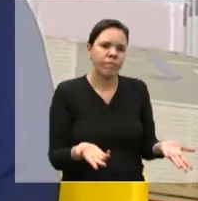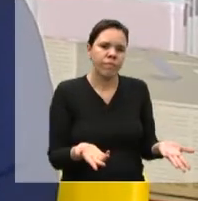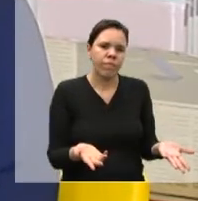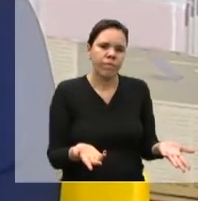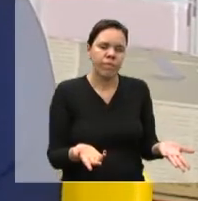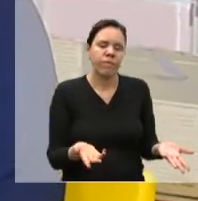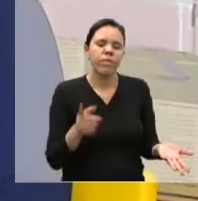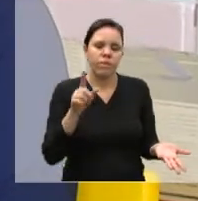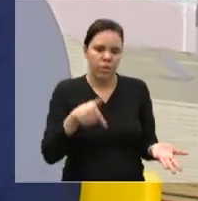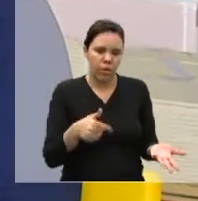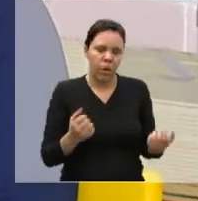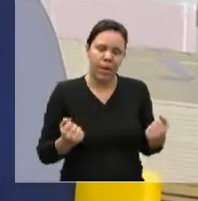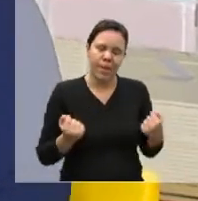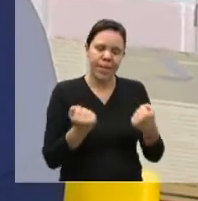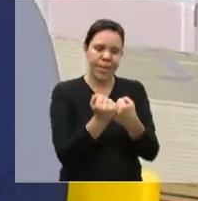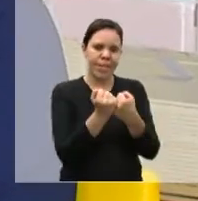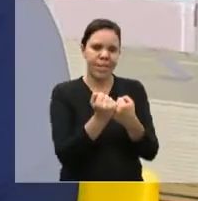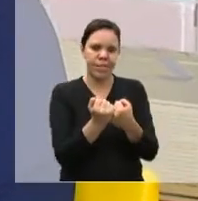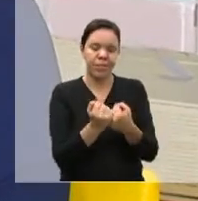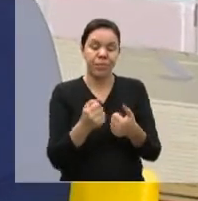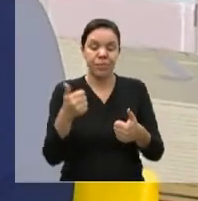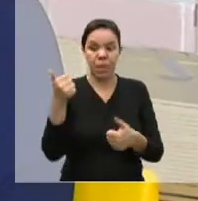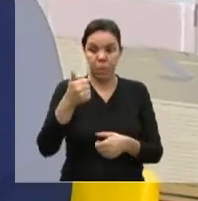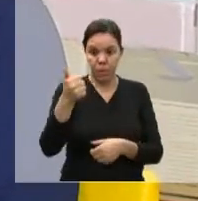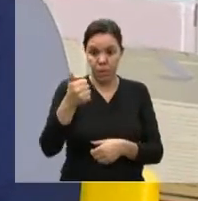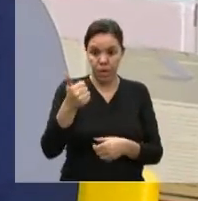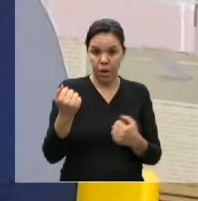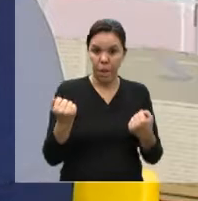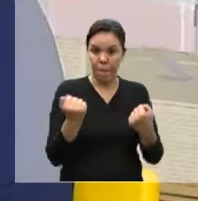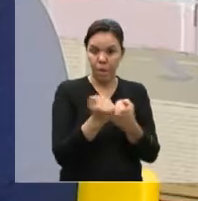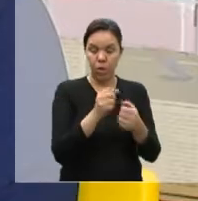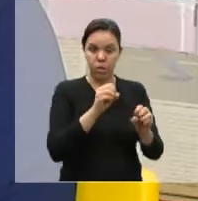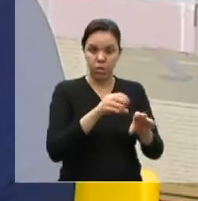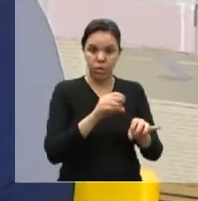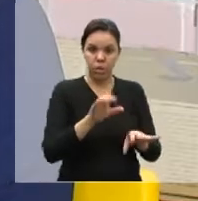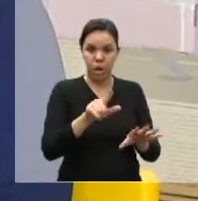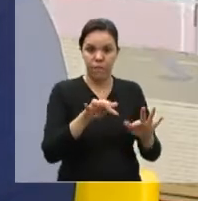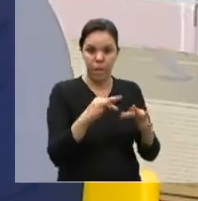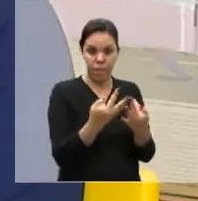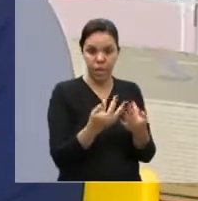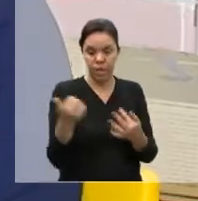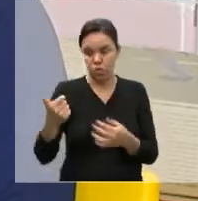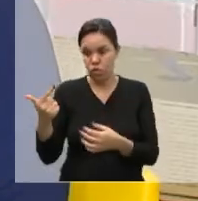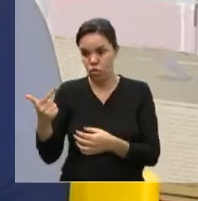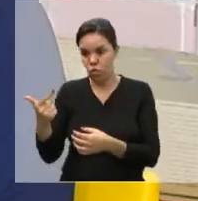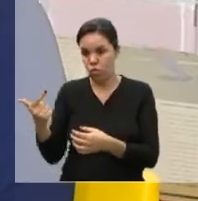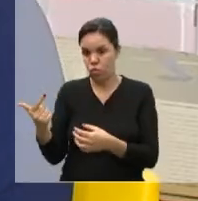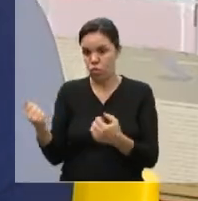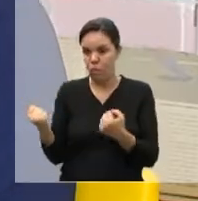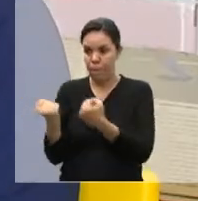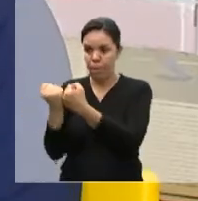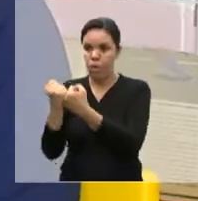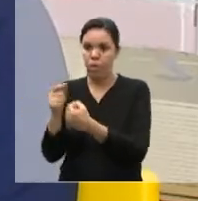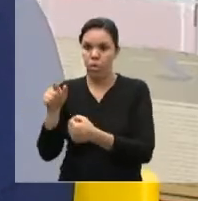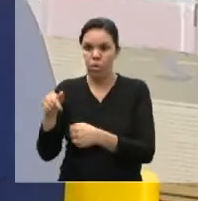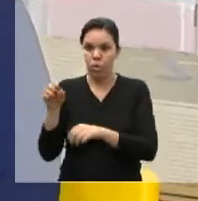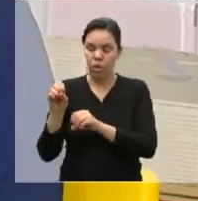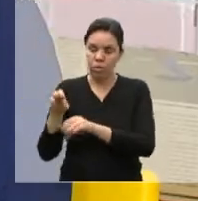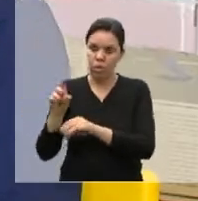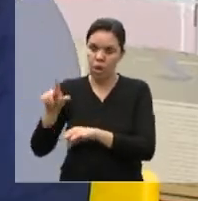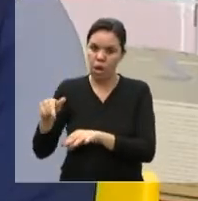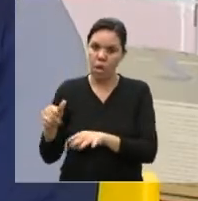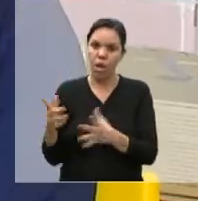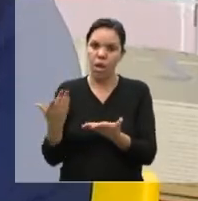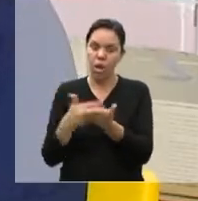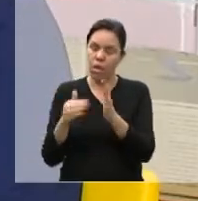processo de escolarização ele é apenas uma parte de um processo de educação que é muito maior, muito mais amplo. As crianças se educam a todo tempo, né? Na rua,